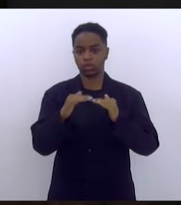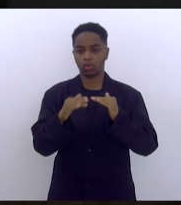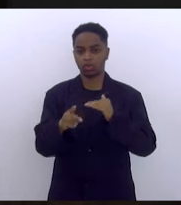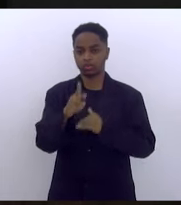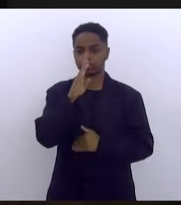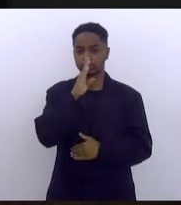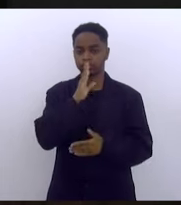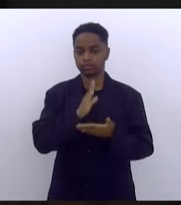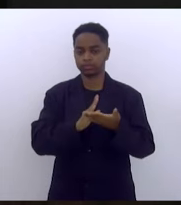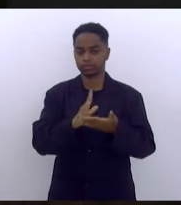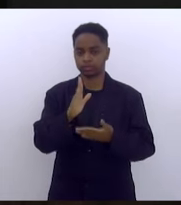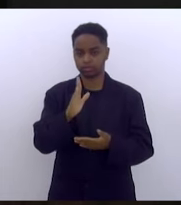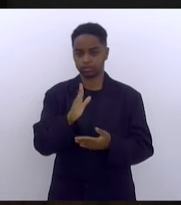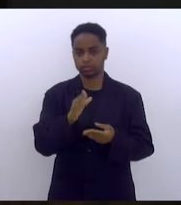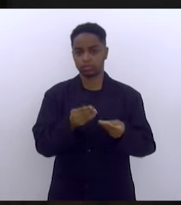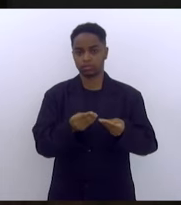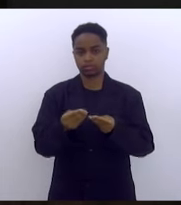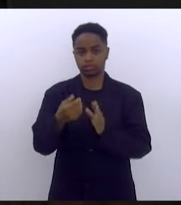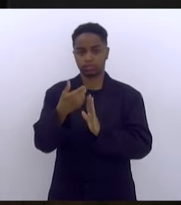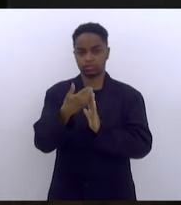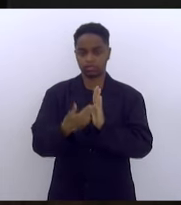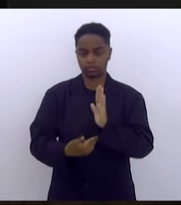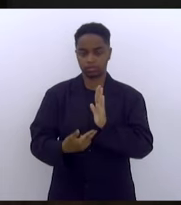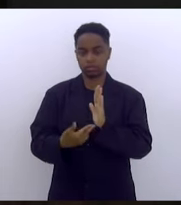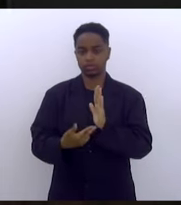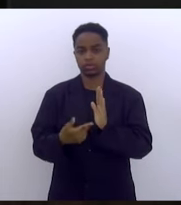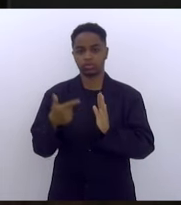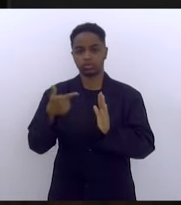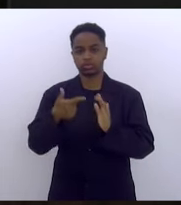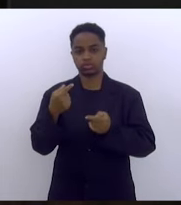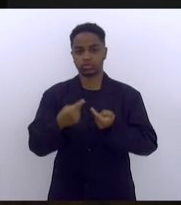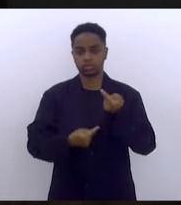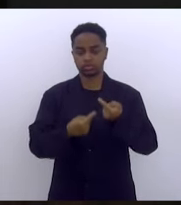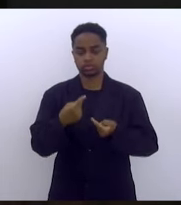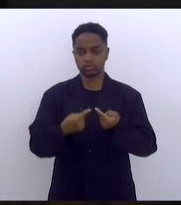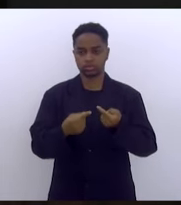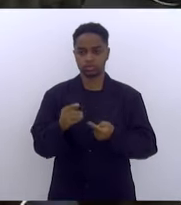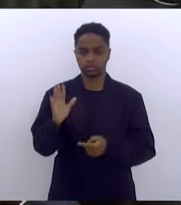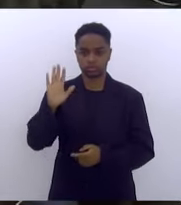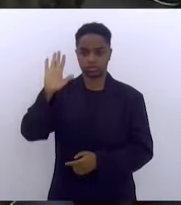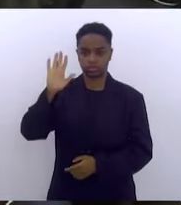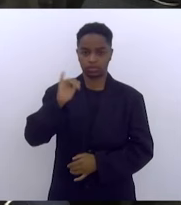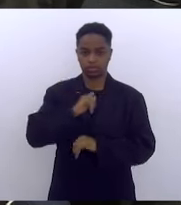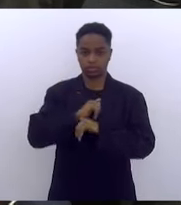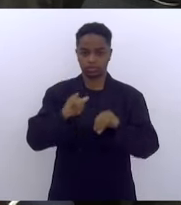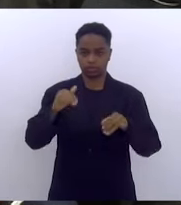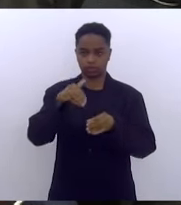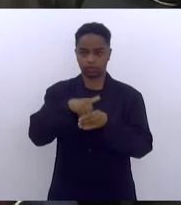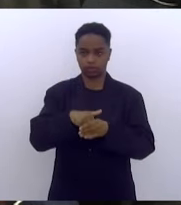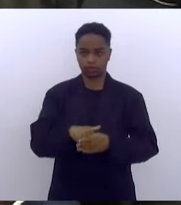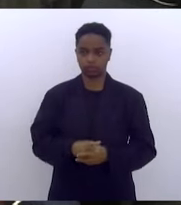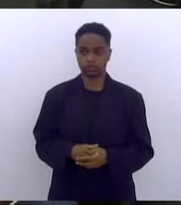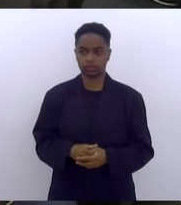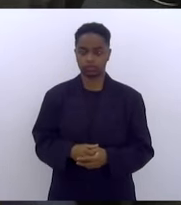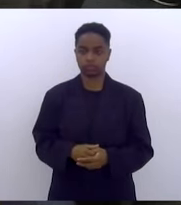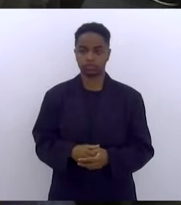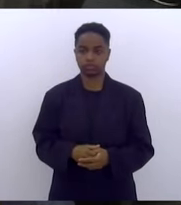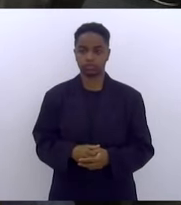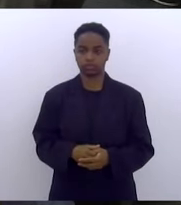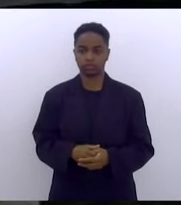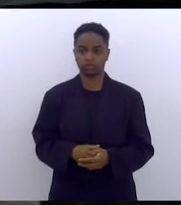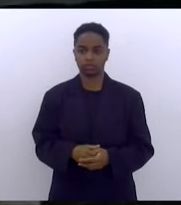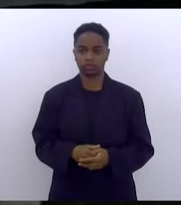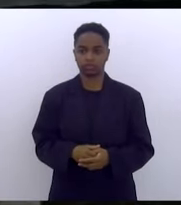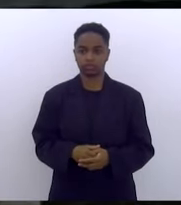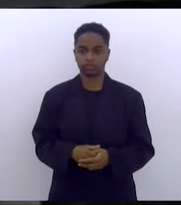estão. Aprovado. Vai a redação do vencido para a segunda discussão. Declaração de voto. Deputada Dani Balbi para a declaração de voto.